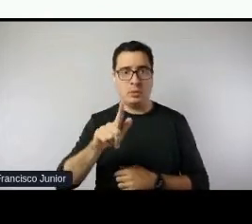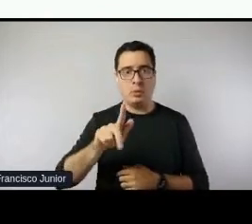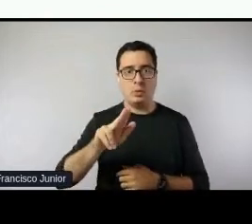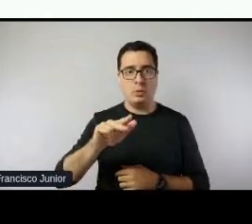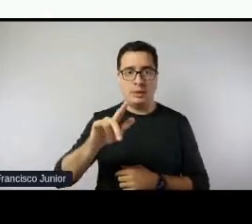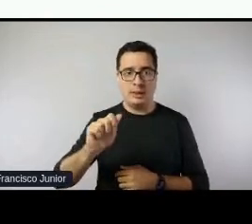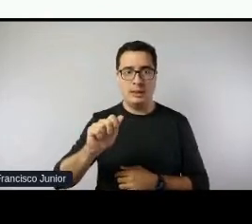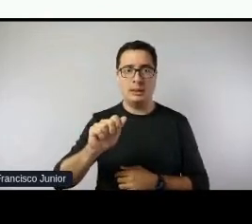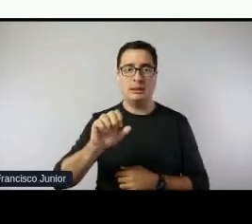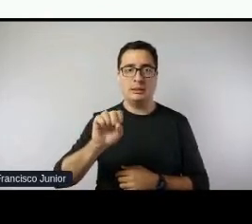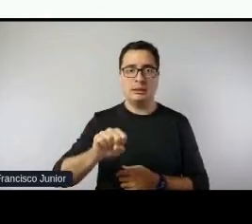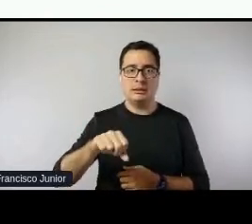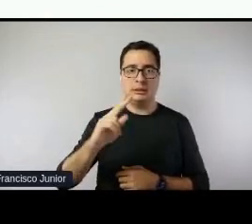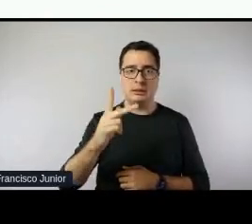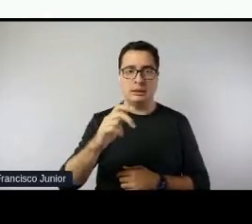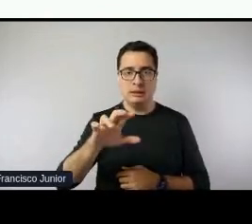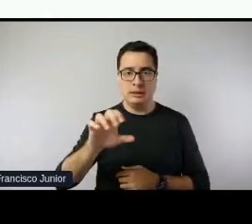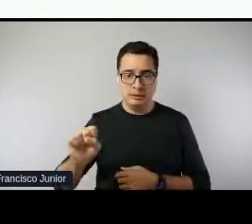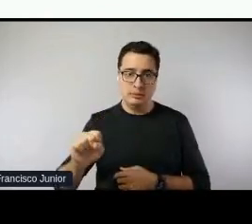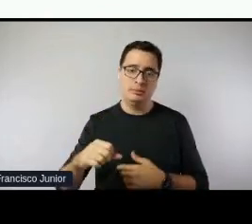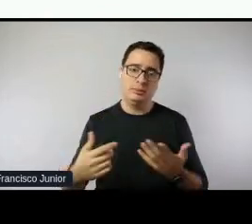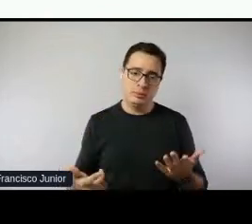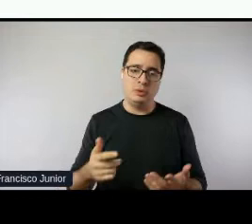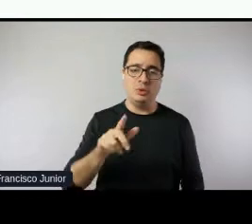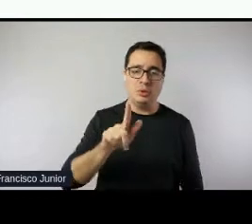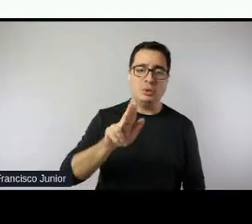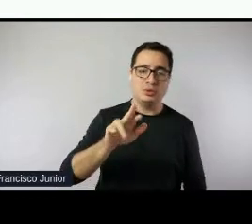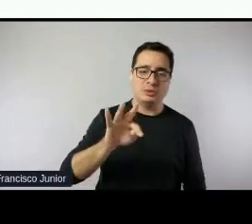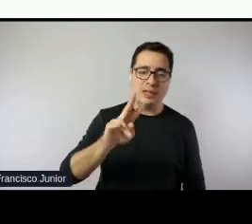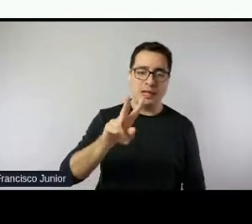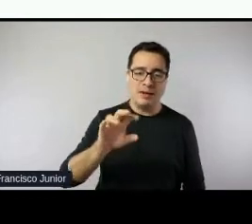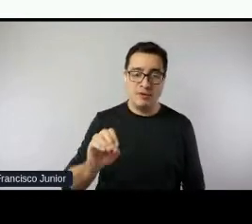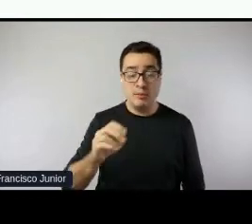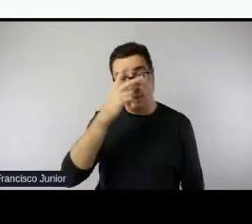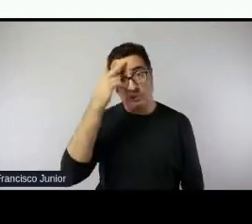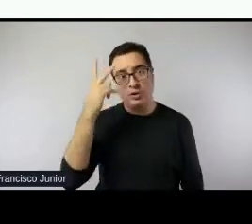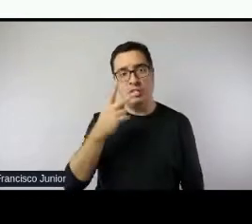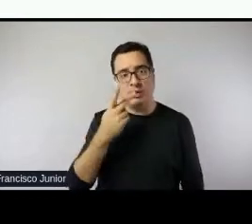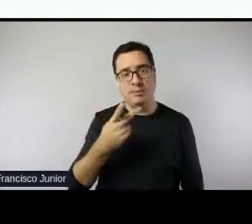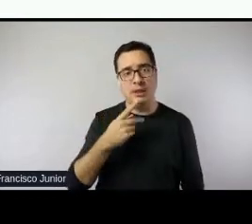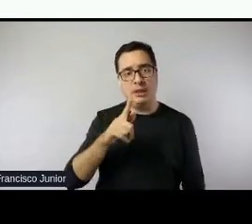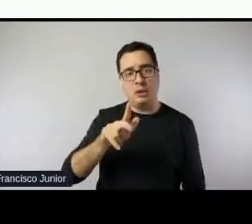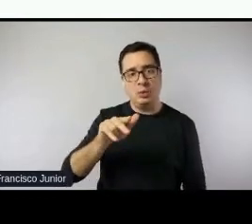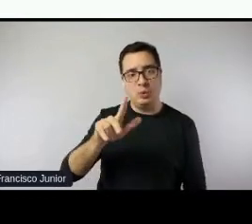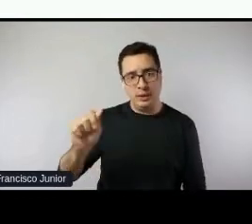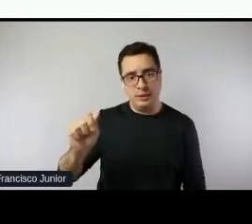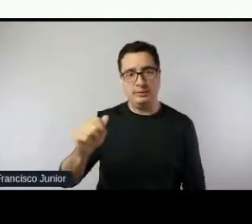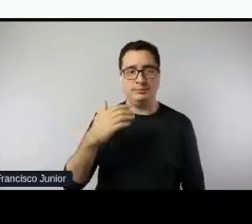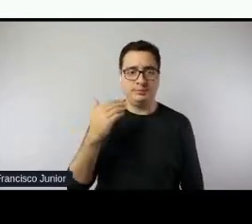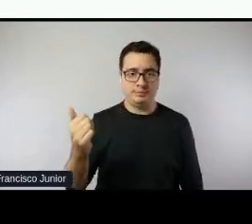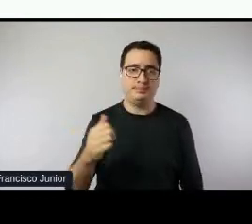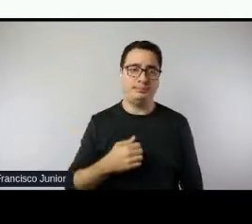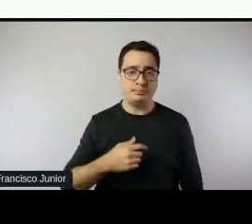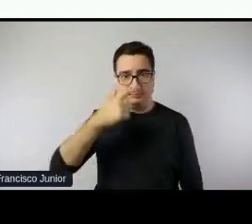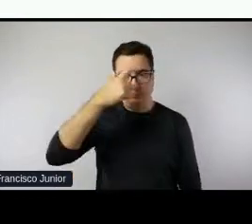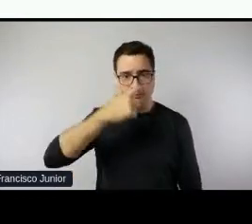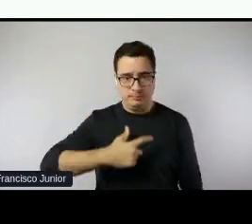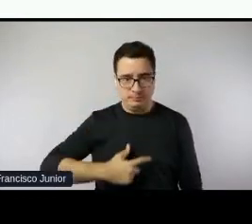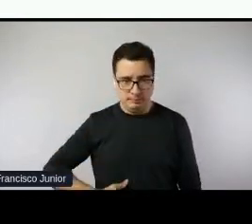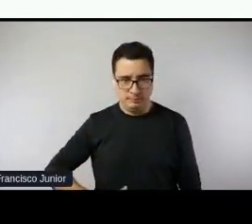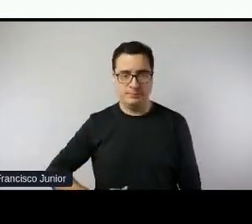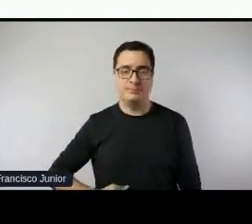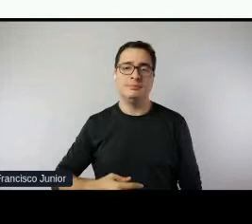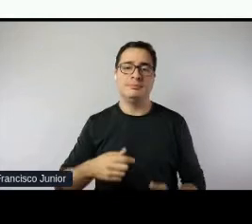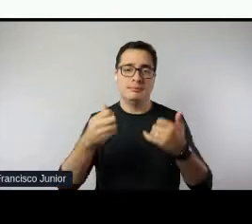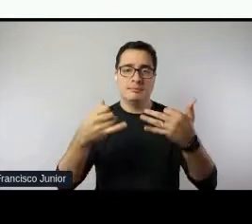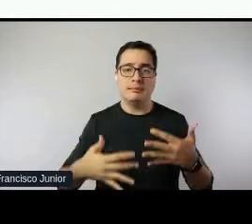Sanches, mais conhecido como Gustavo também, né? Mas o pessoal me chama de Guga Sanches. Eu vou fazer minha autodescrição também.